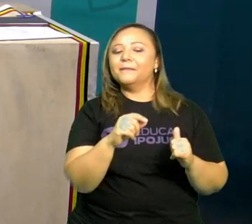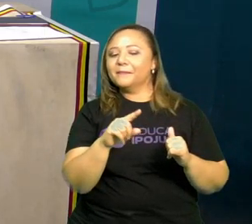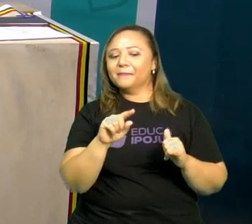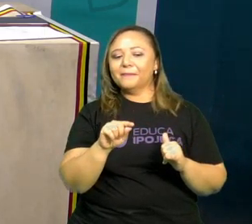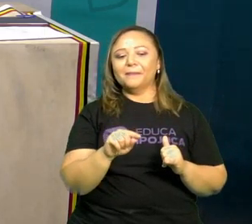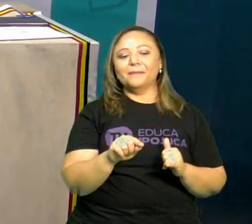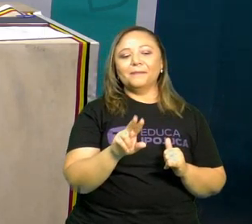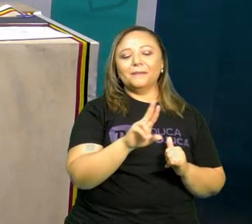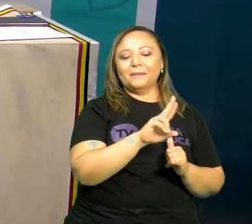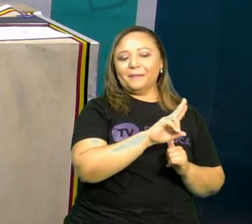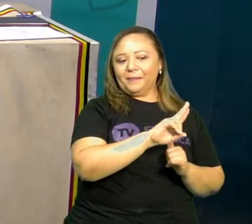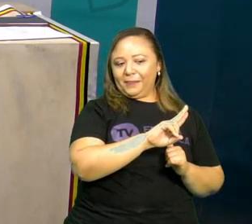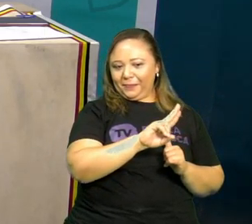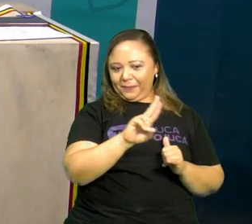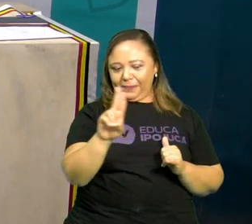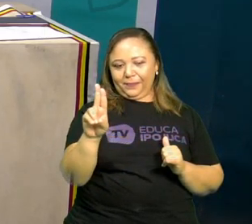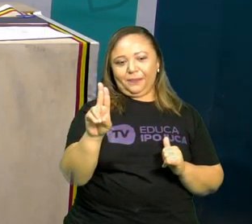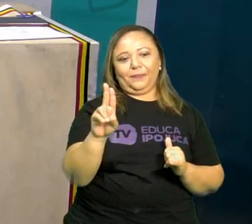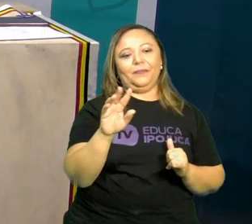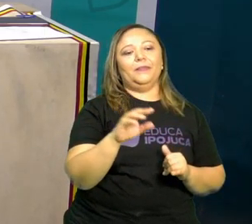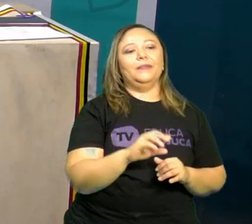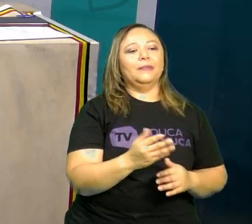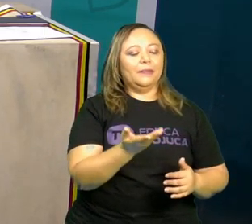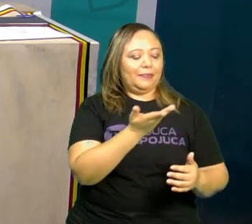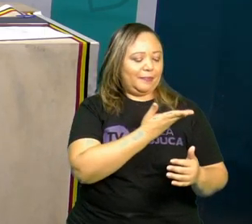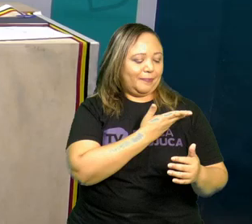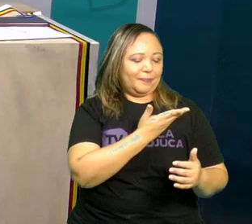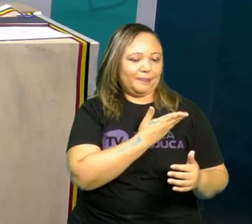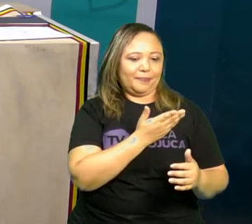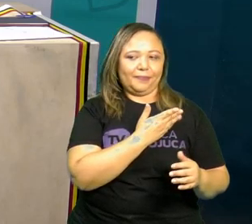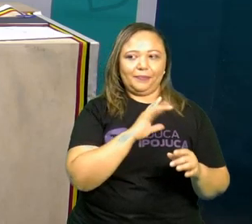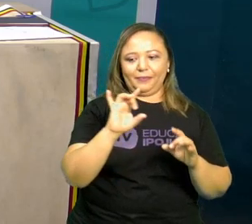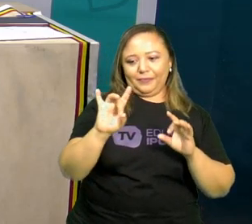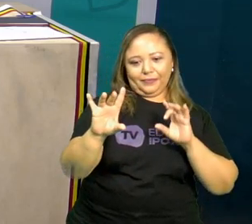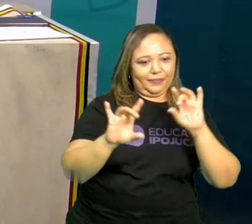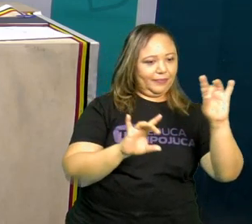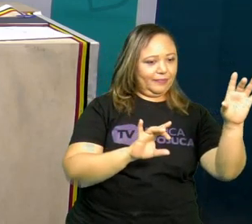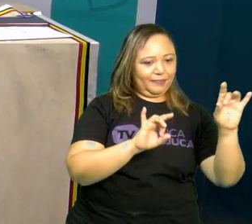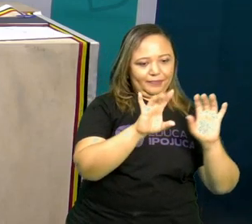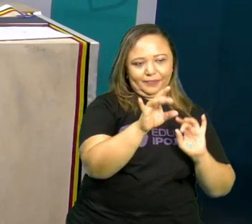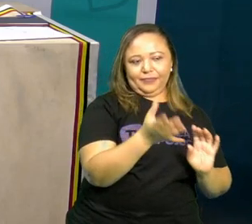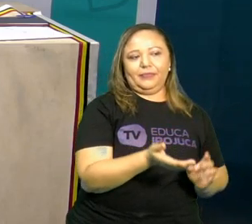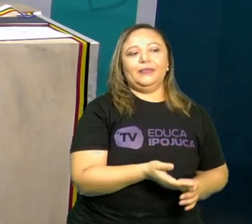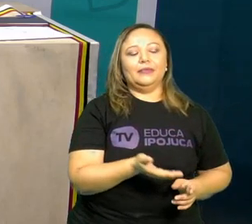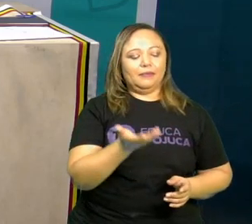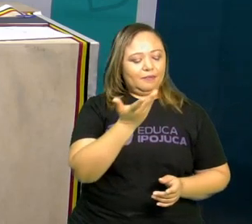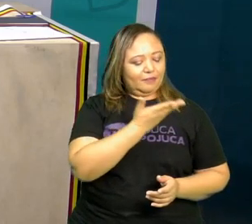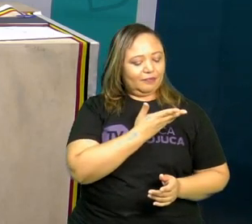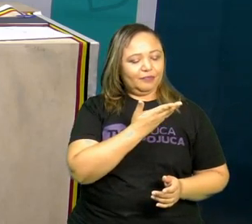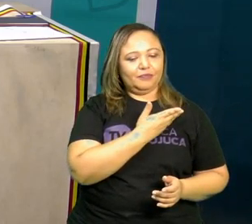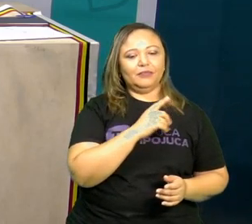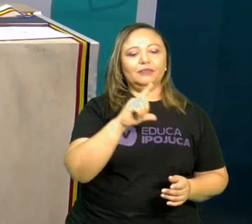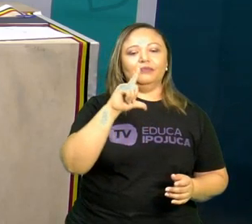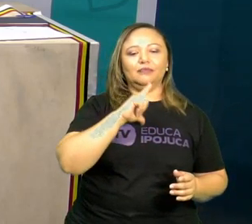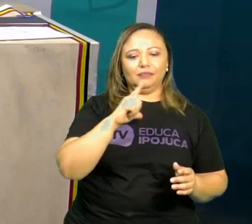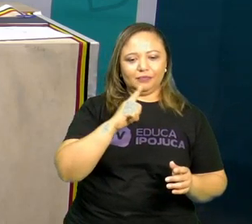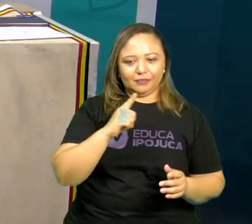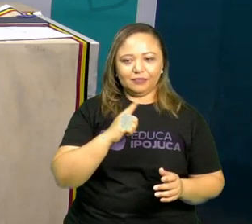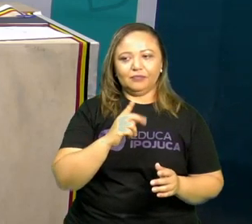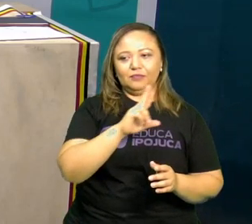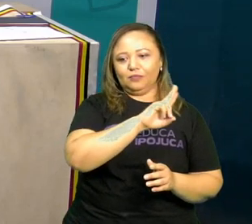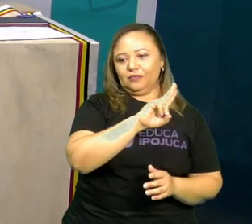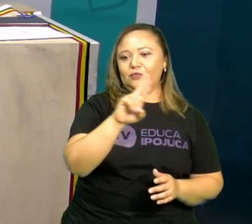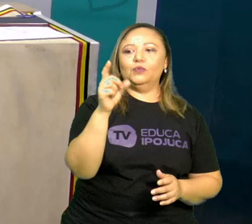nome de vários Coleguinhas a cada coleguinha tem o nome Zinho no pertinho E